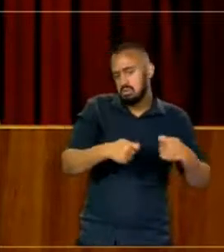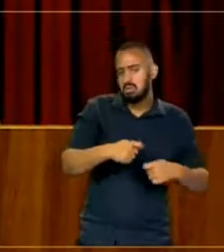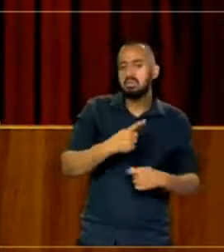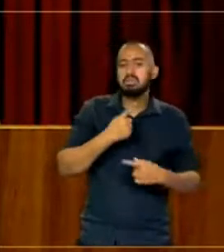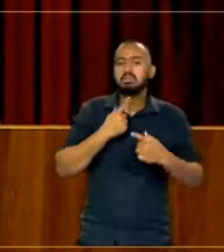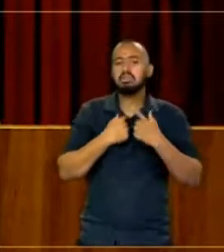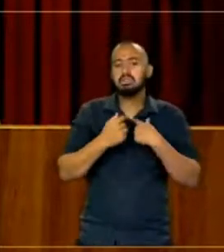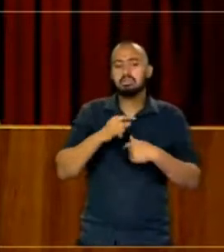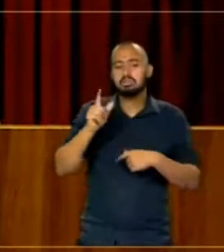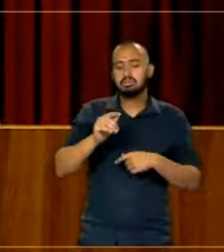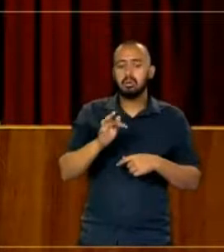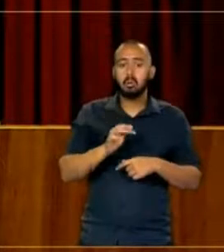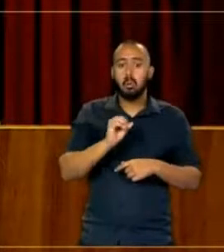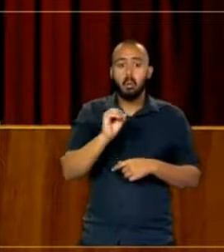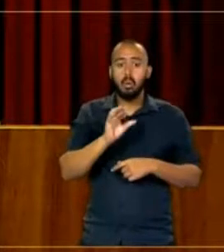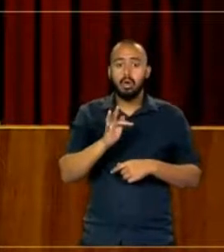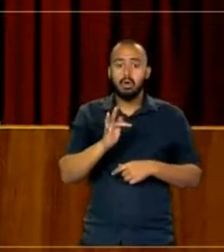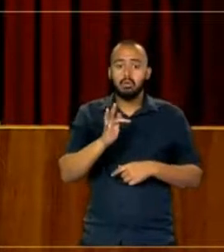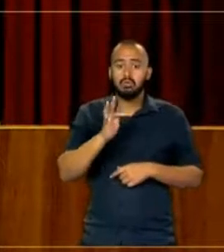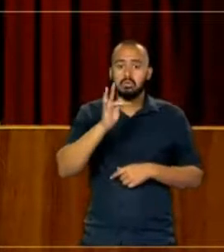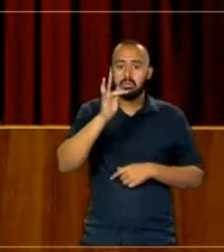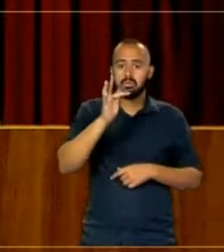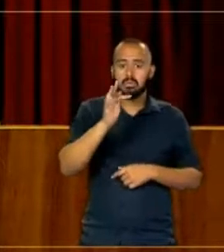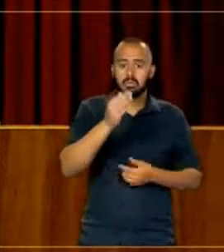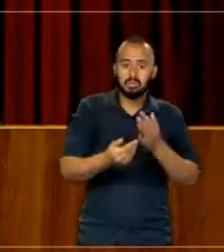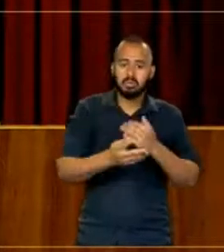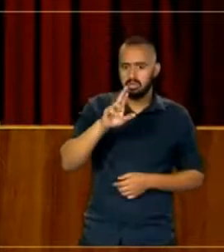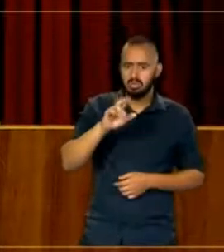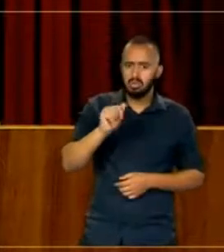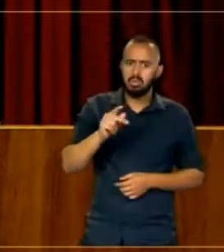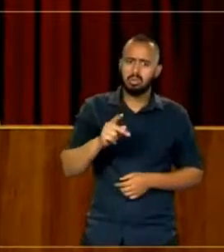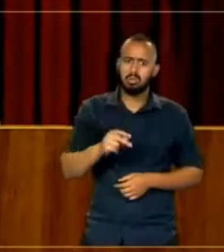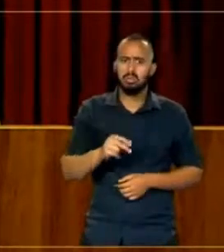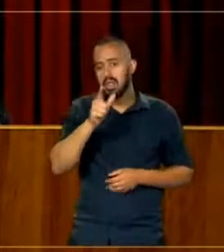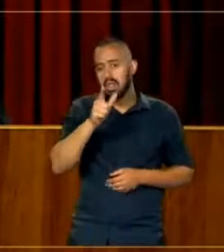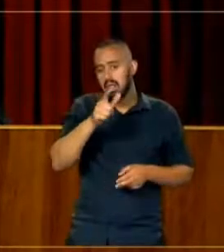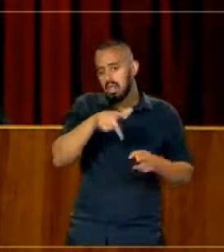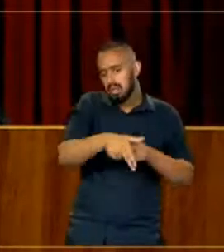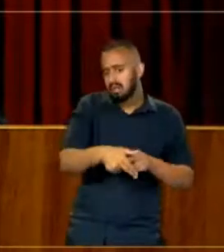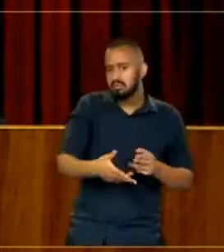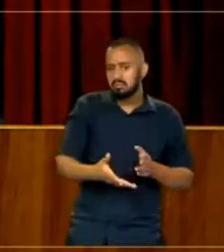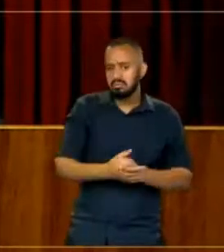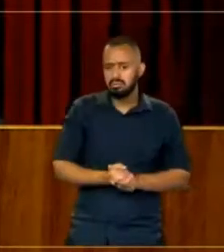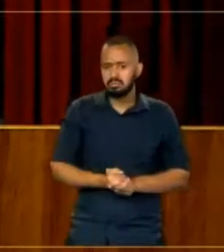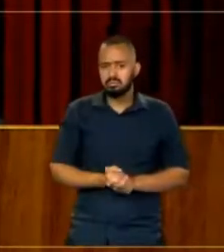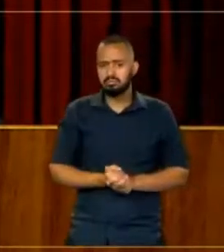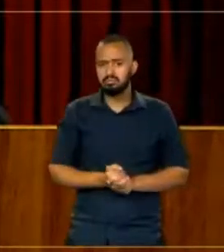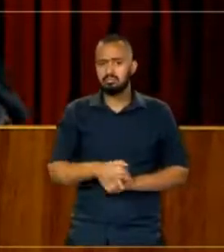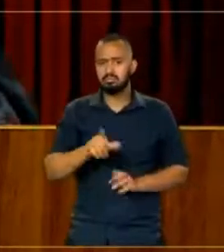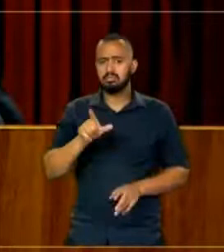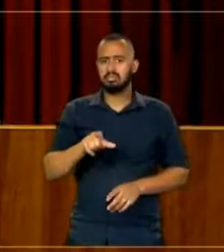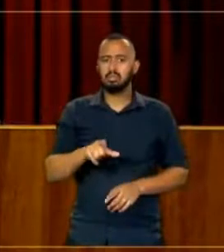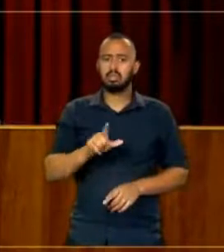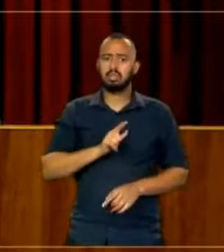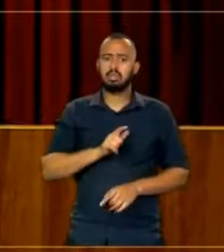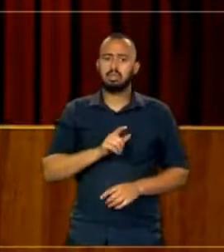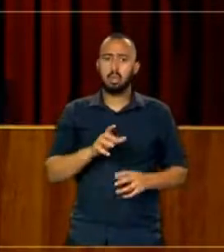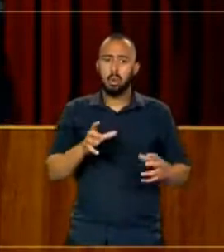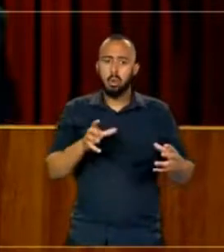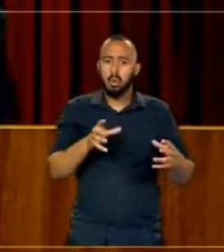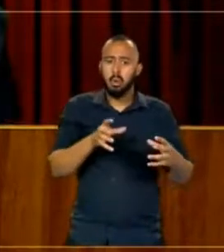e, eventualmente, a caracterização de qualquer tipo de... Em segundo ponto, esse chamado ecossistema, ou